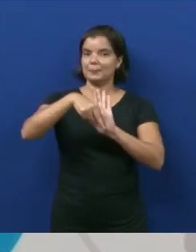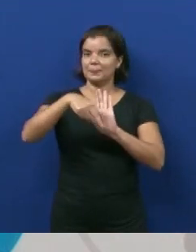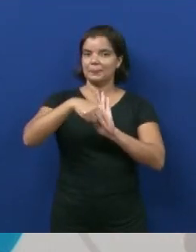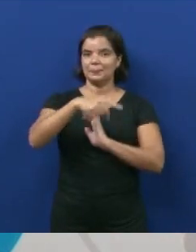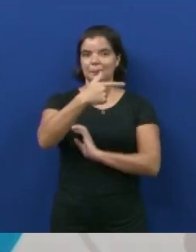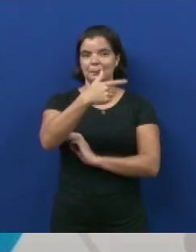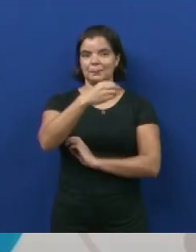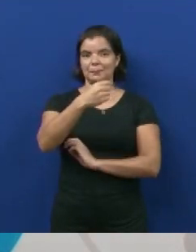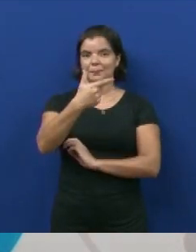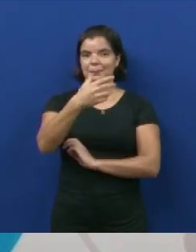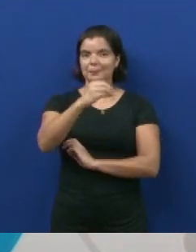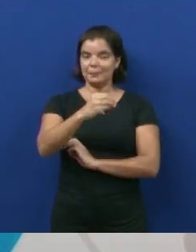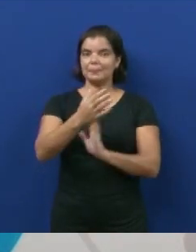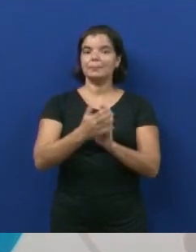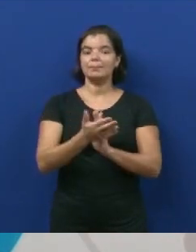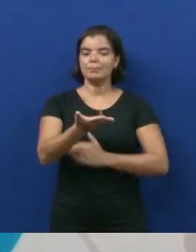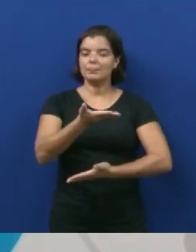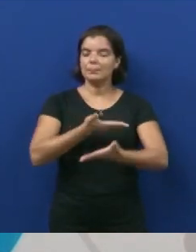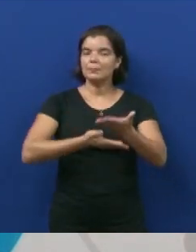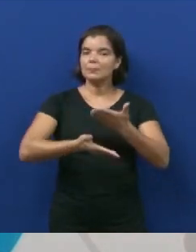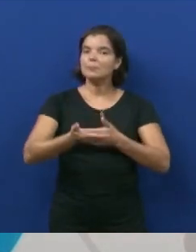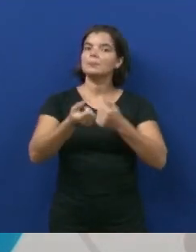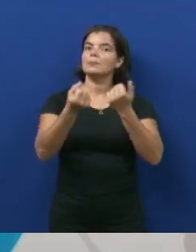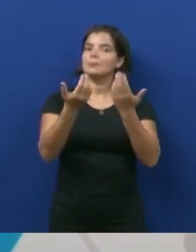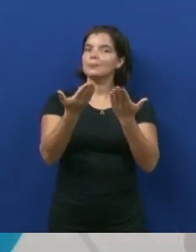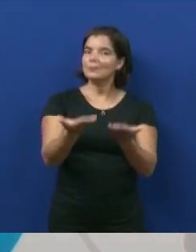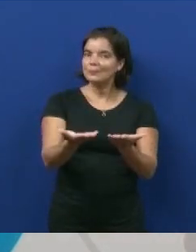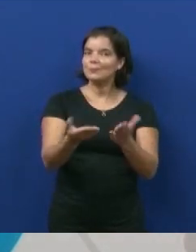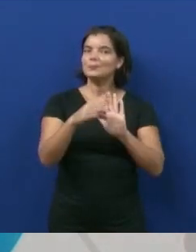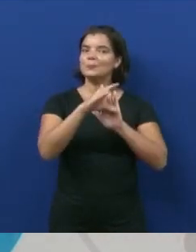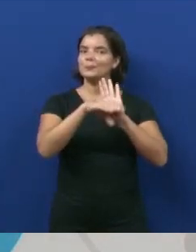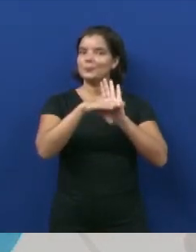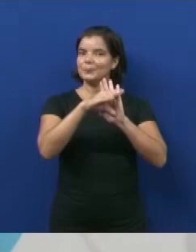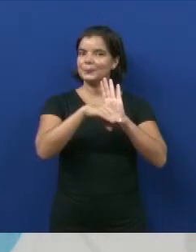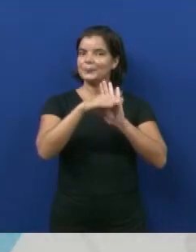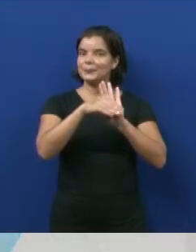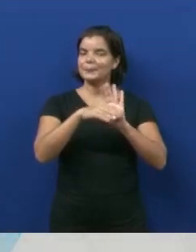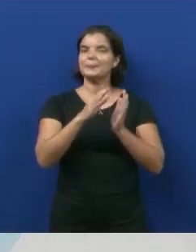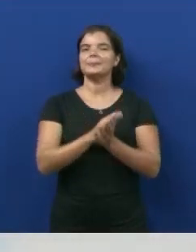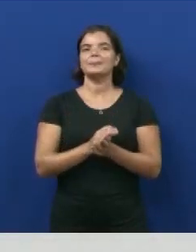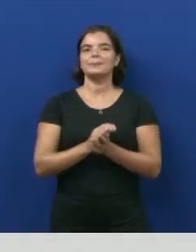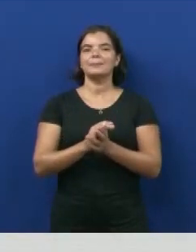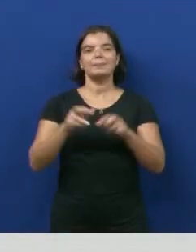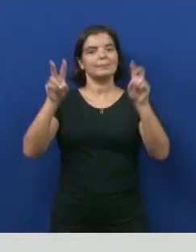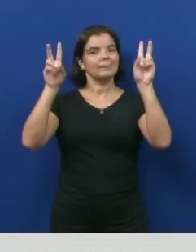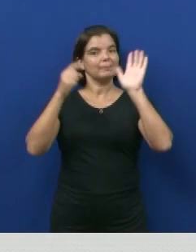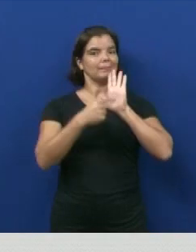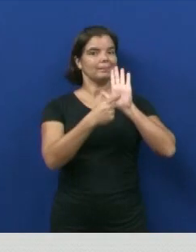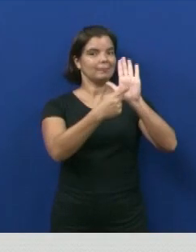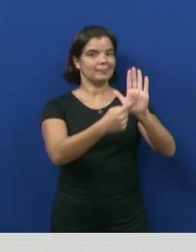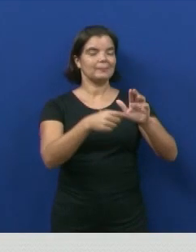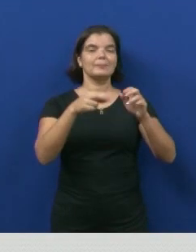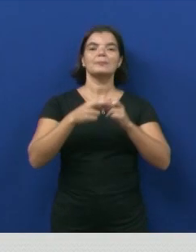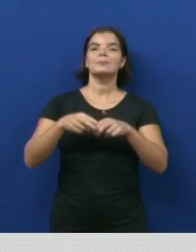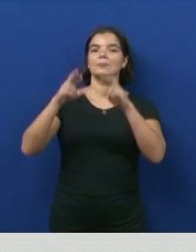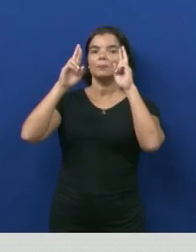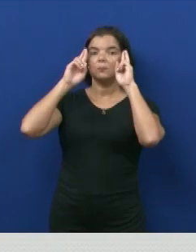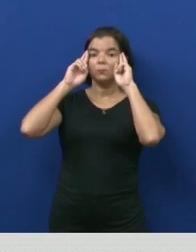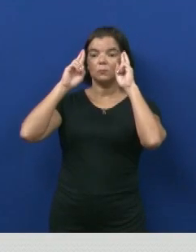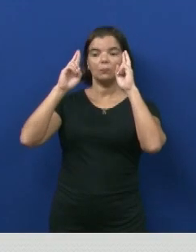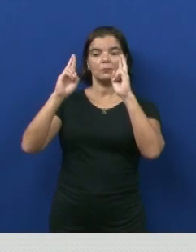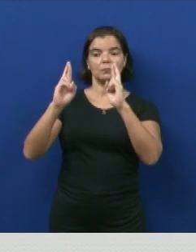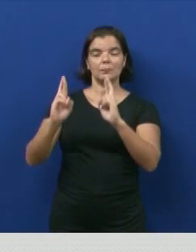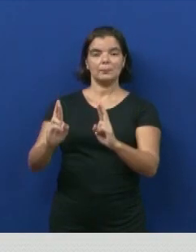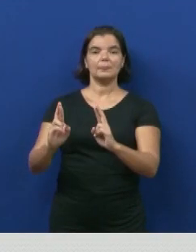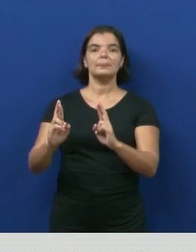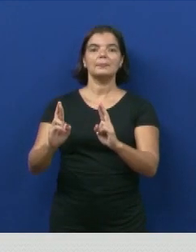2020. Para tanto, eu gostaria de compartilhar com você o conteúdo. Está em tela, respeitado, né,